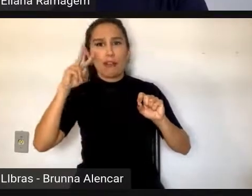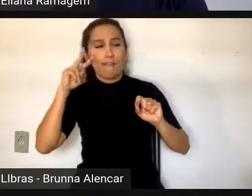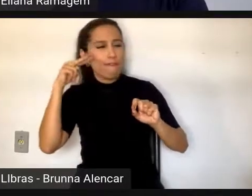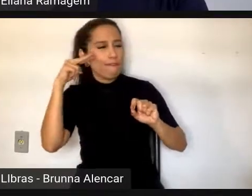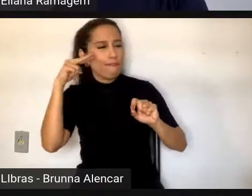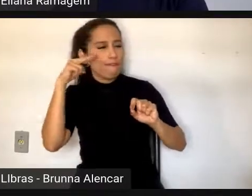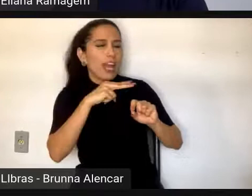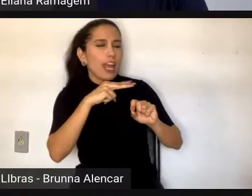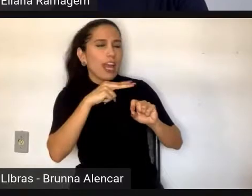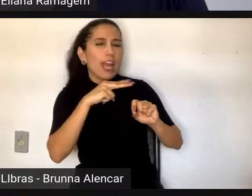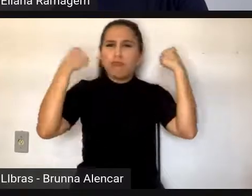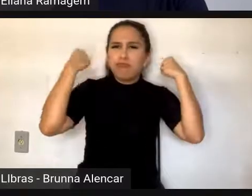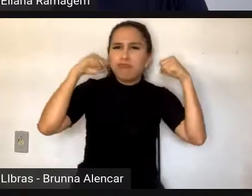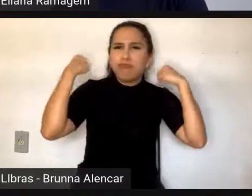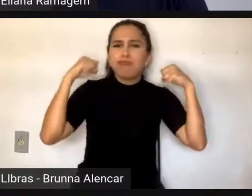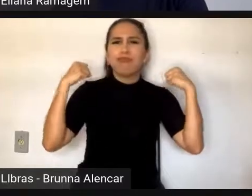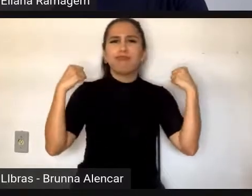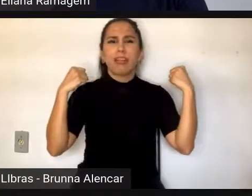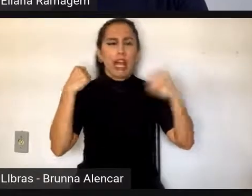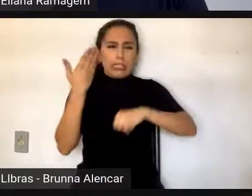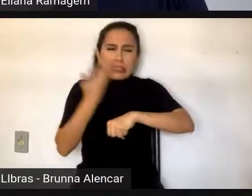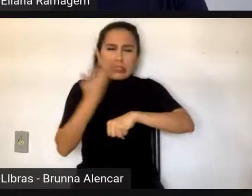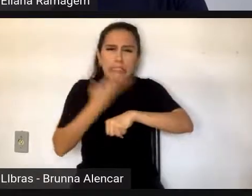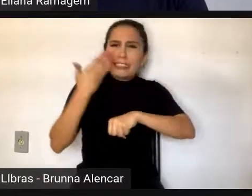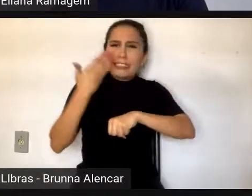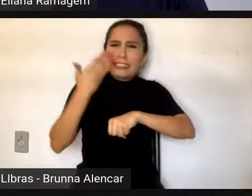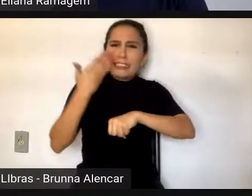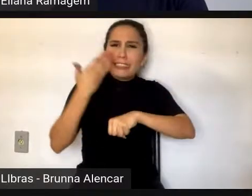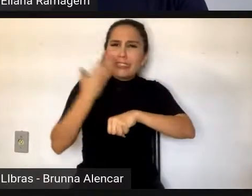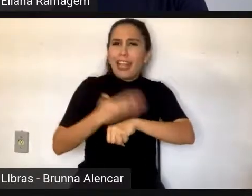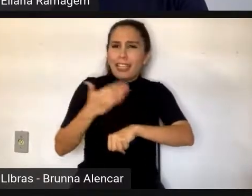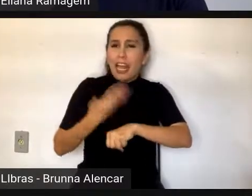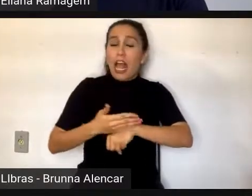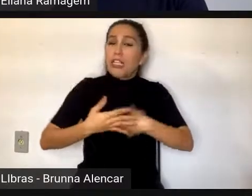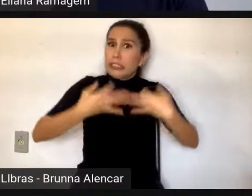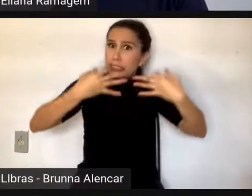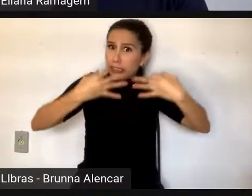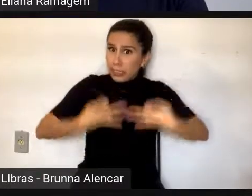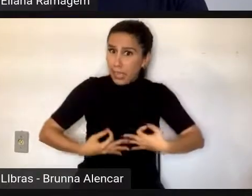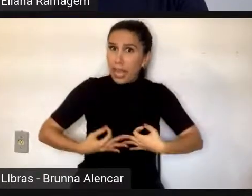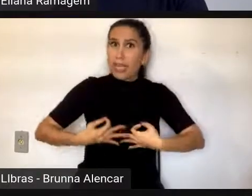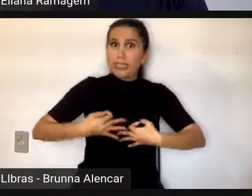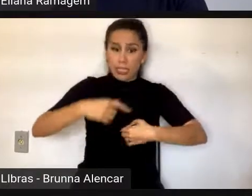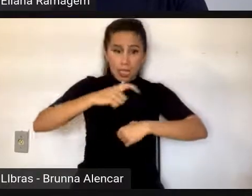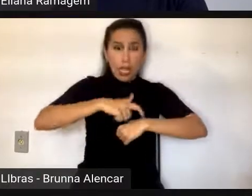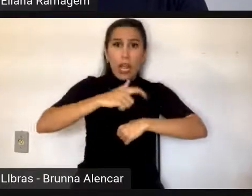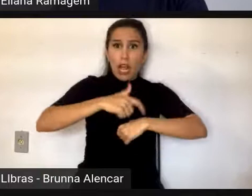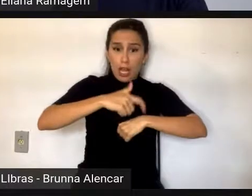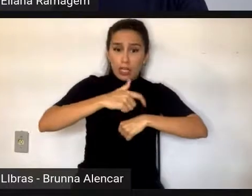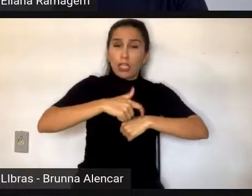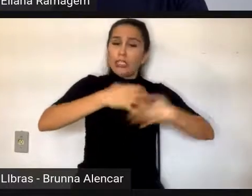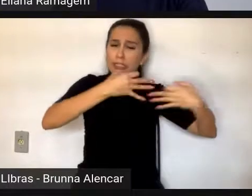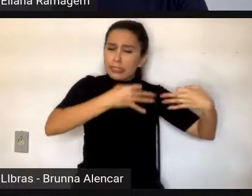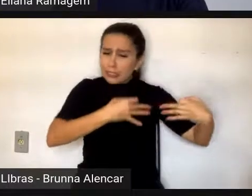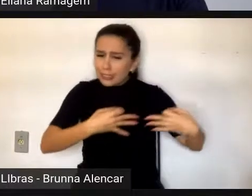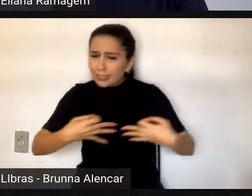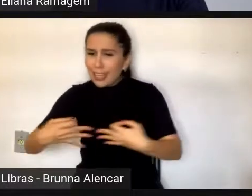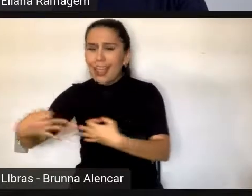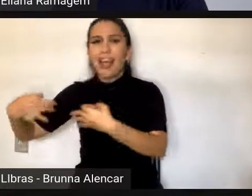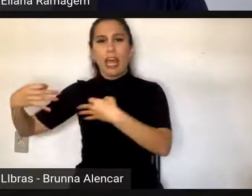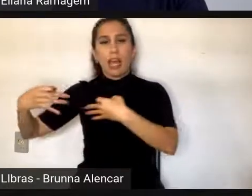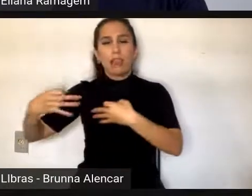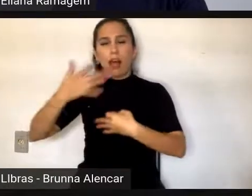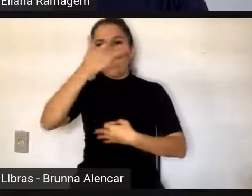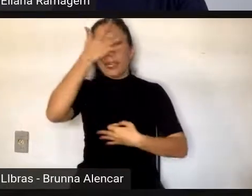física constante, moderada, regular, ele está com o seu condicionamento cardiorrespiratório